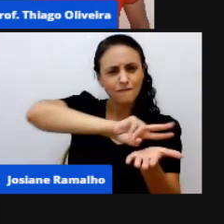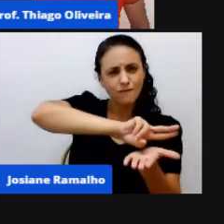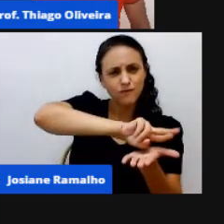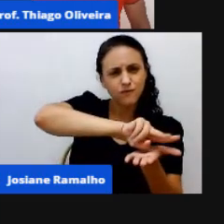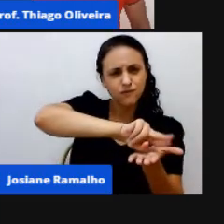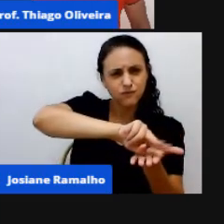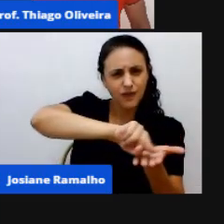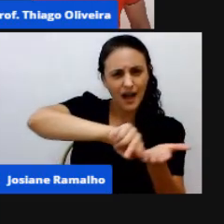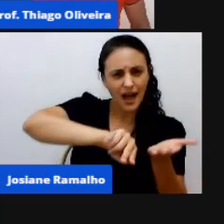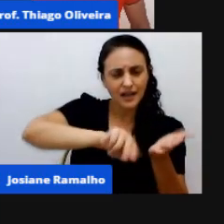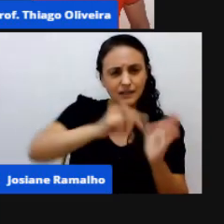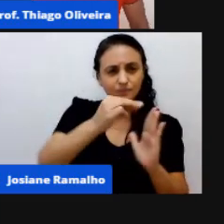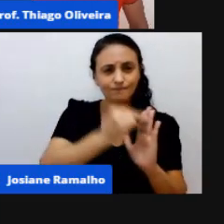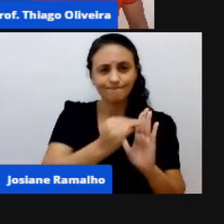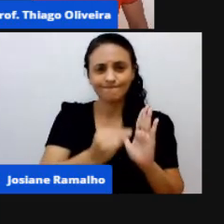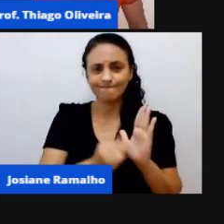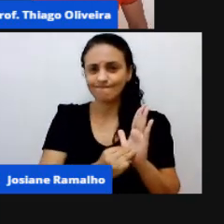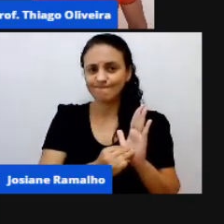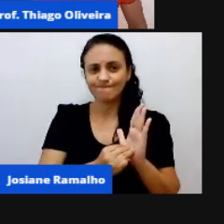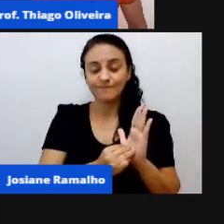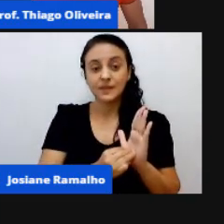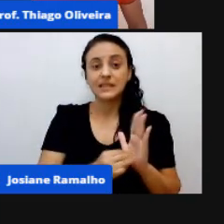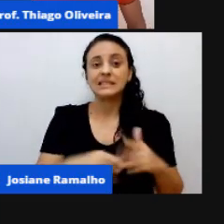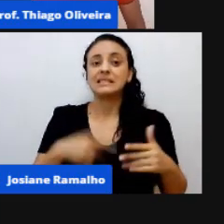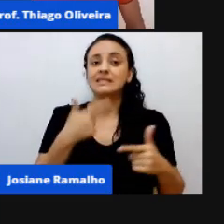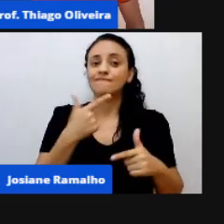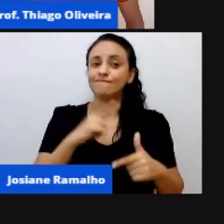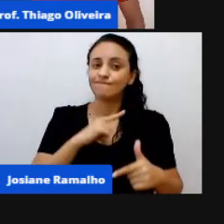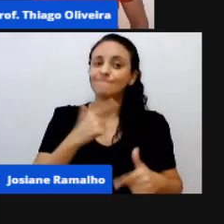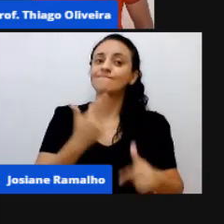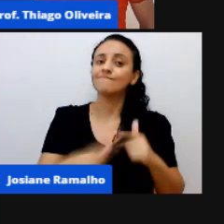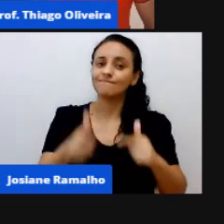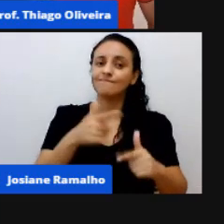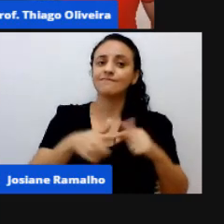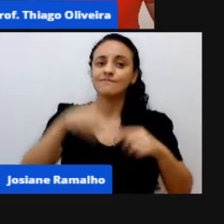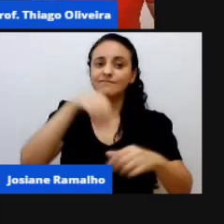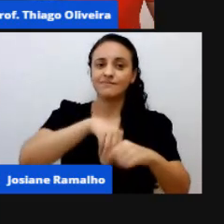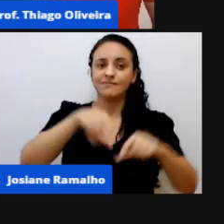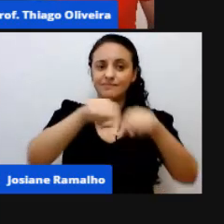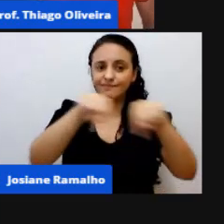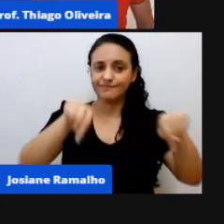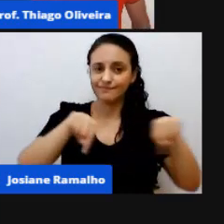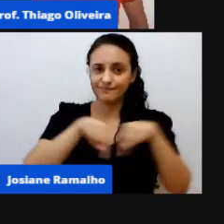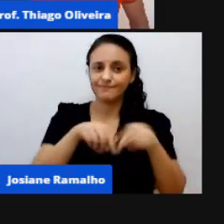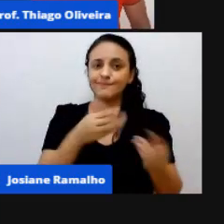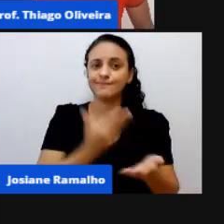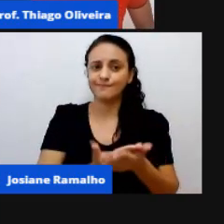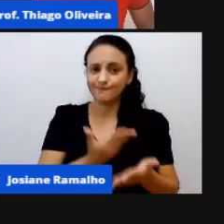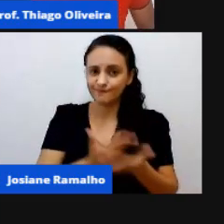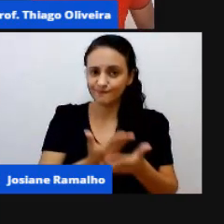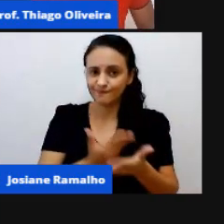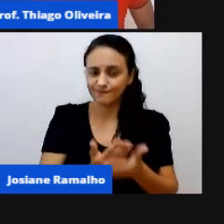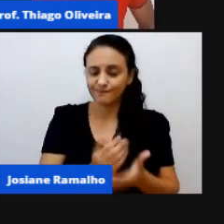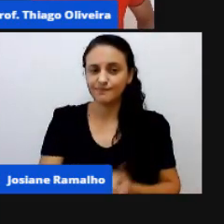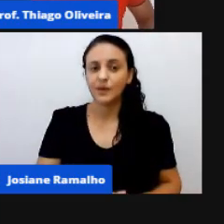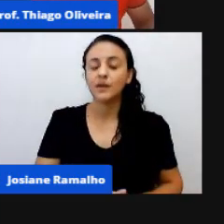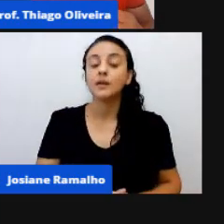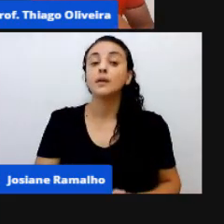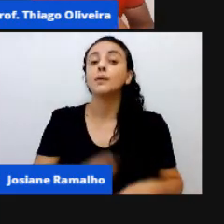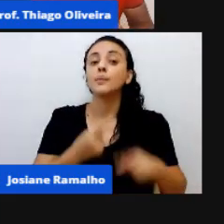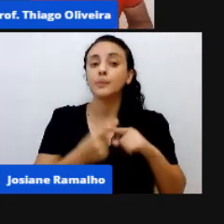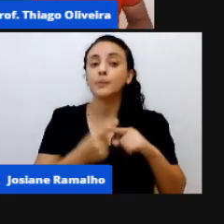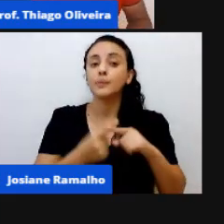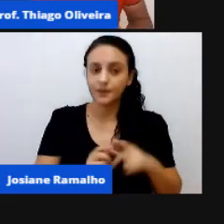metodológica, ele tem um grande problema de sala de aula. Por quê? Porque o